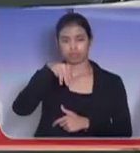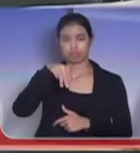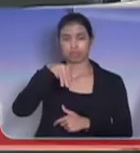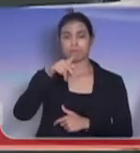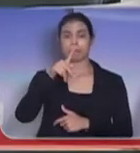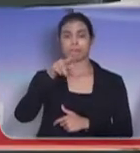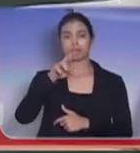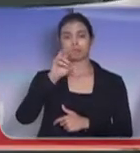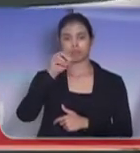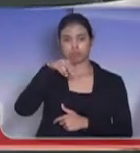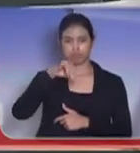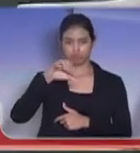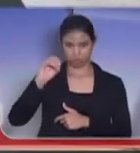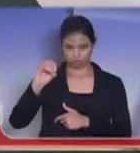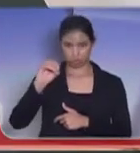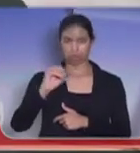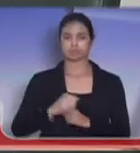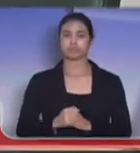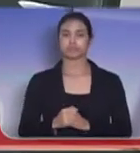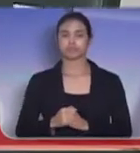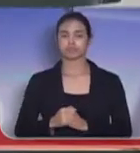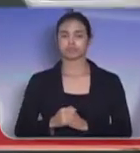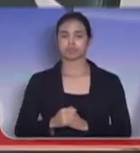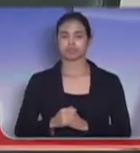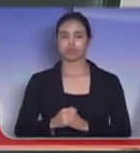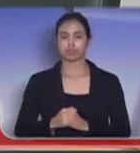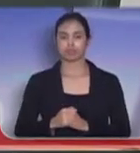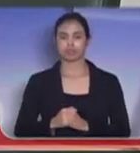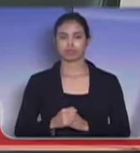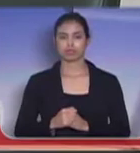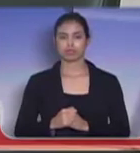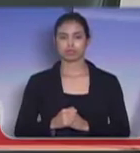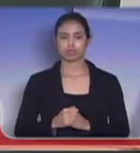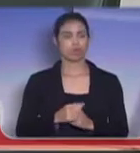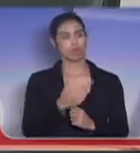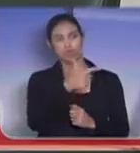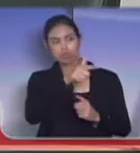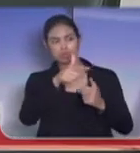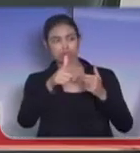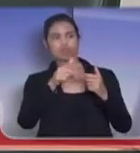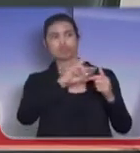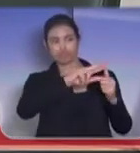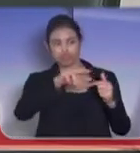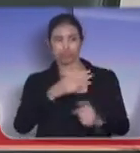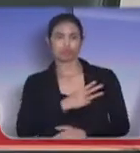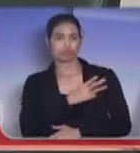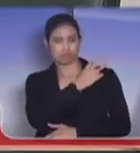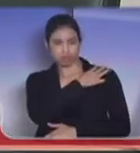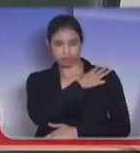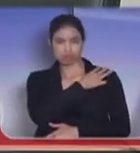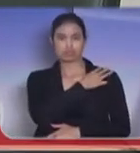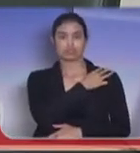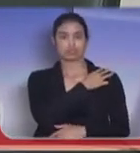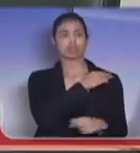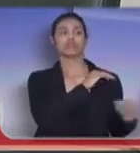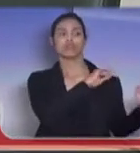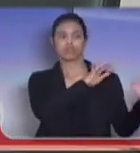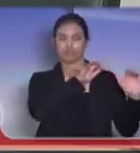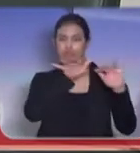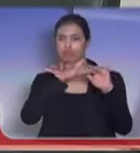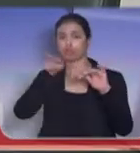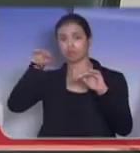comandante é também o oitavo distrito naval e com mais alguns almirantes nós estivemos no palácio do governo ontem